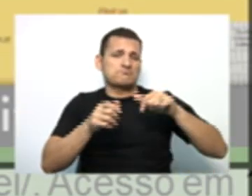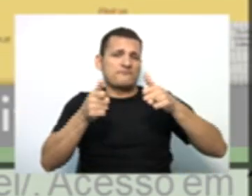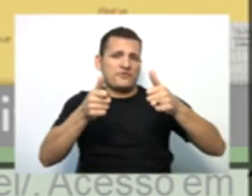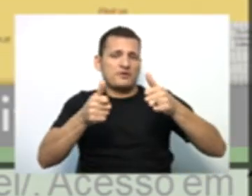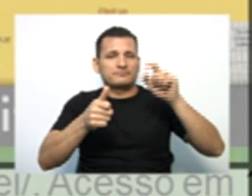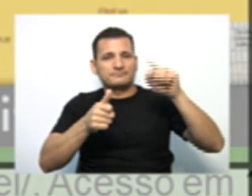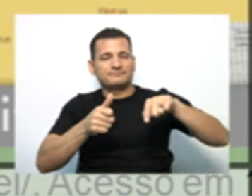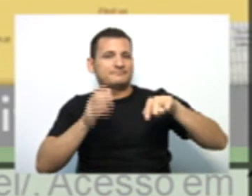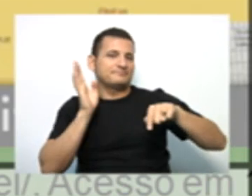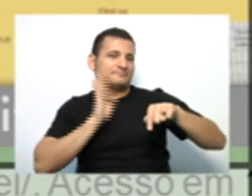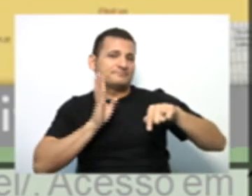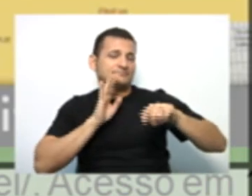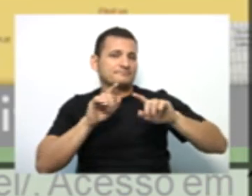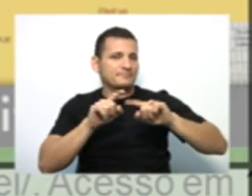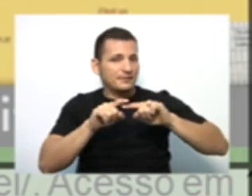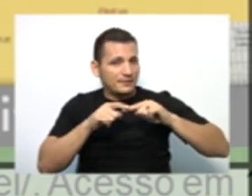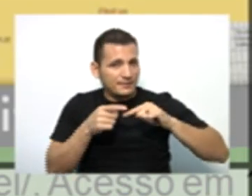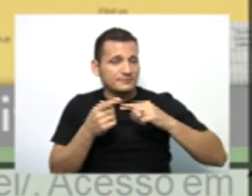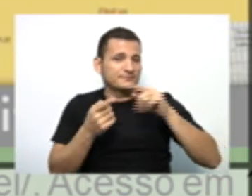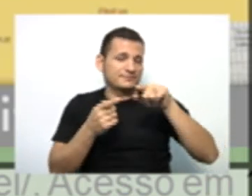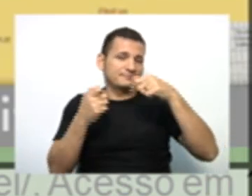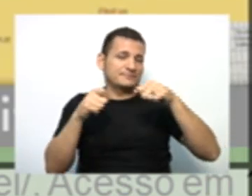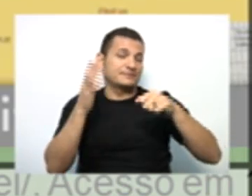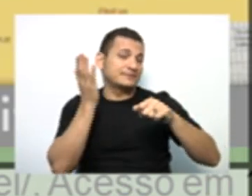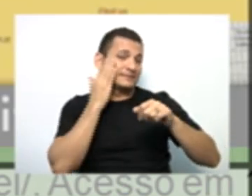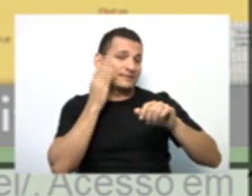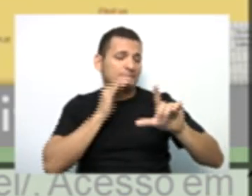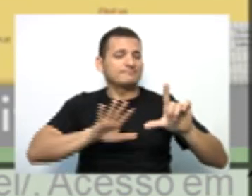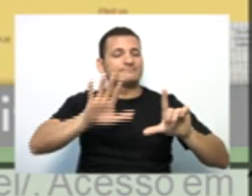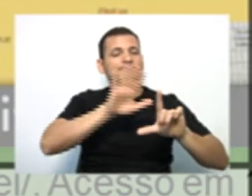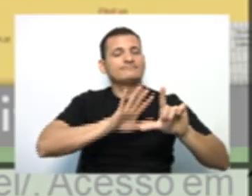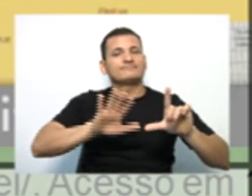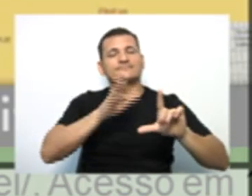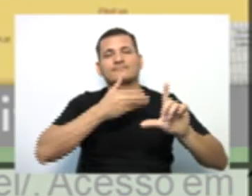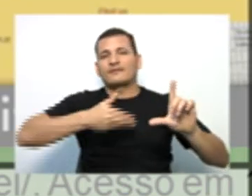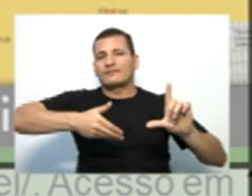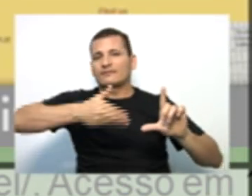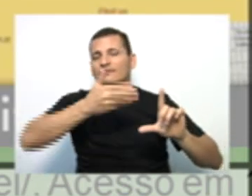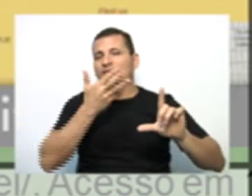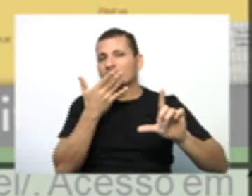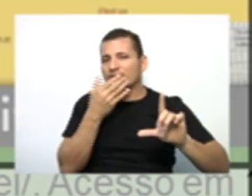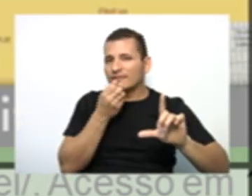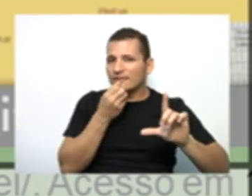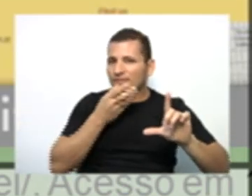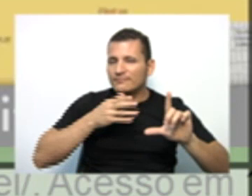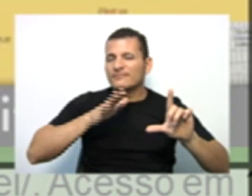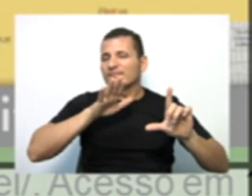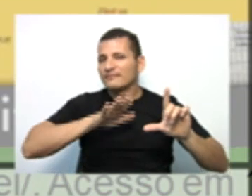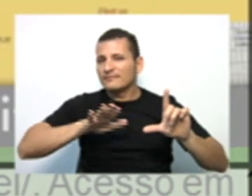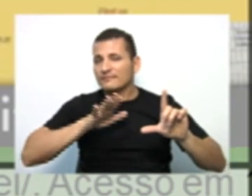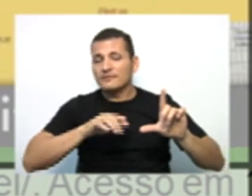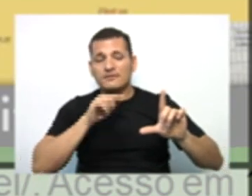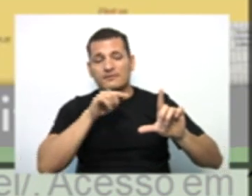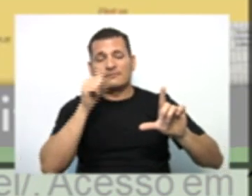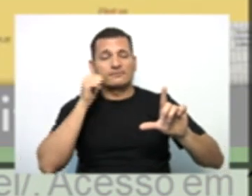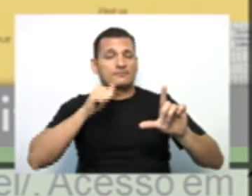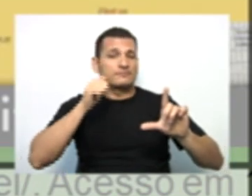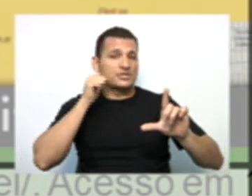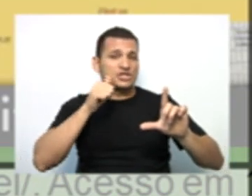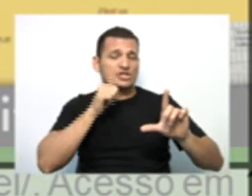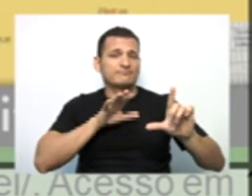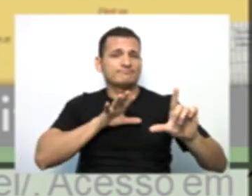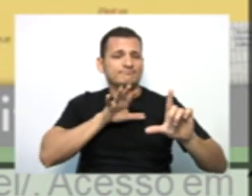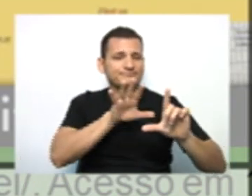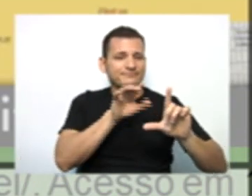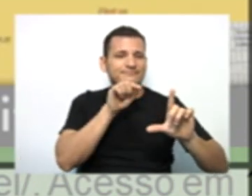legal. Porém, você tem que saber harmonizar essas cores, certo? Então, ele colocou aqui uma menina, provavelmente é um site de